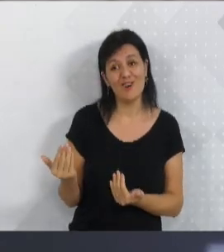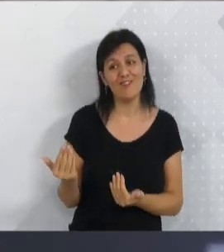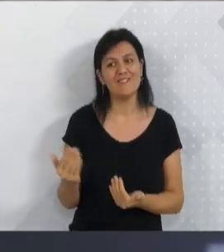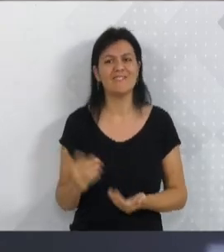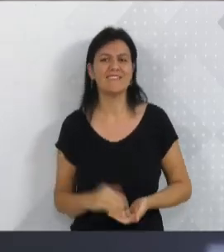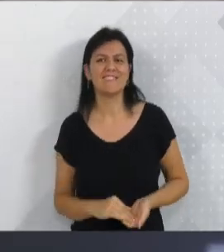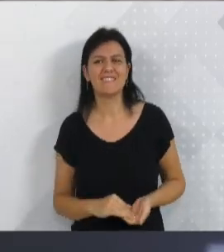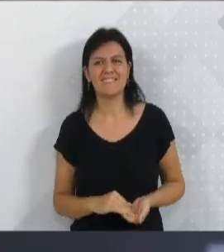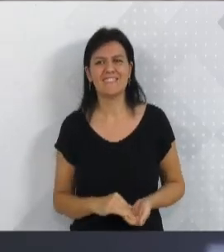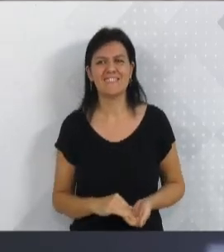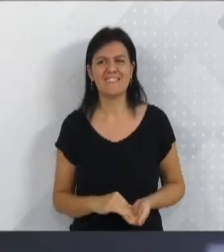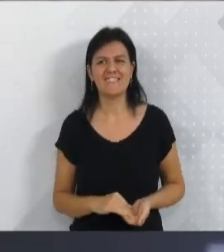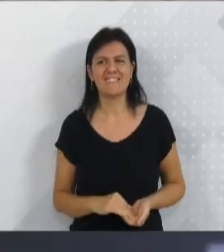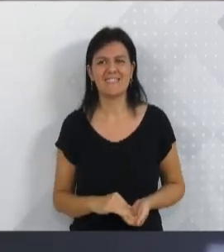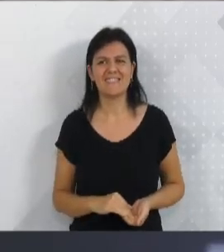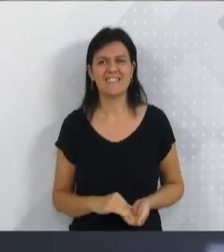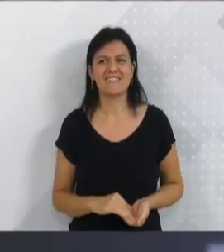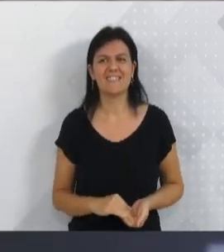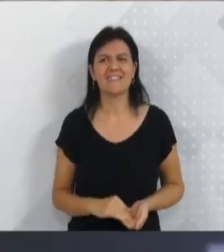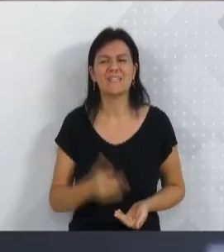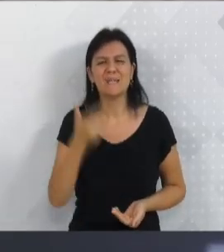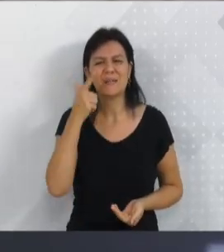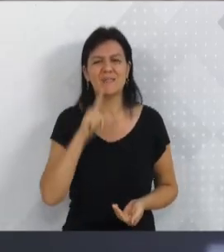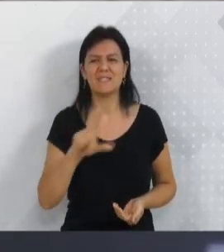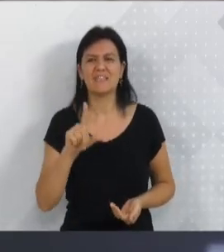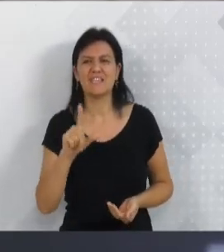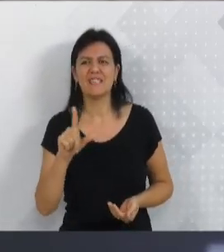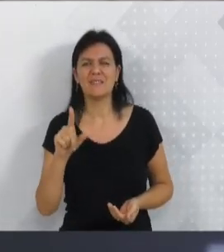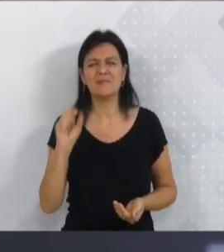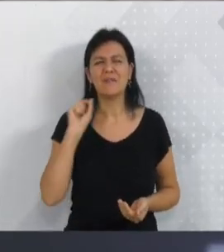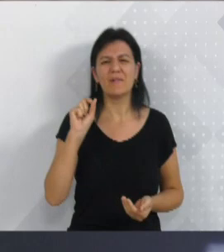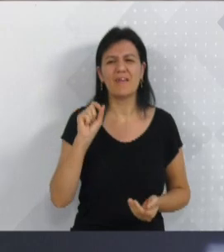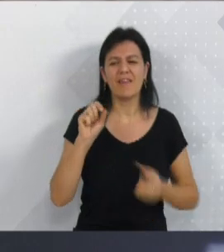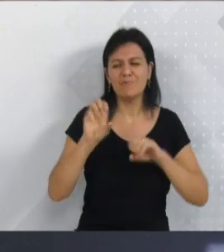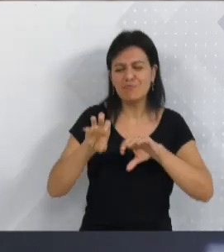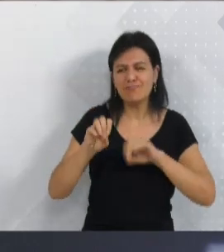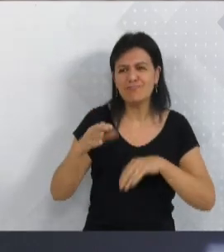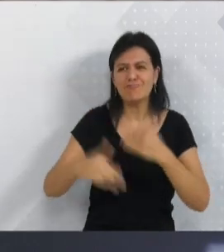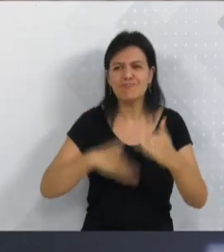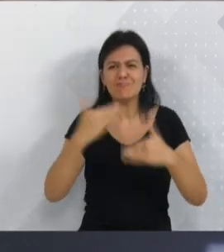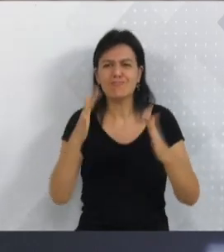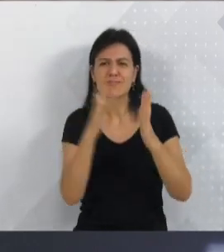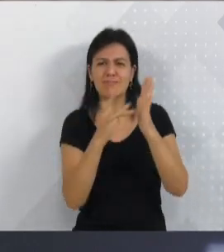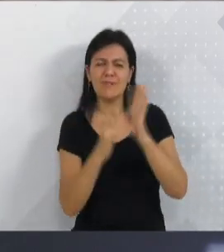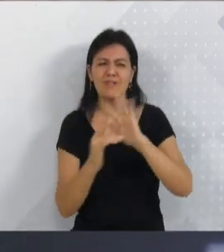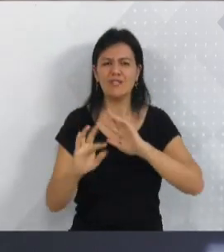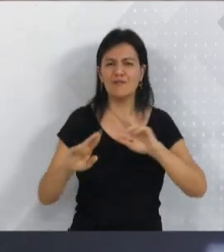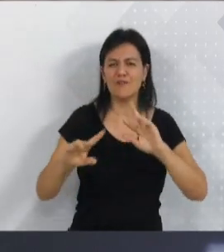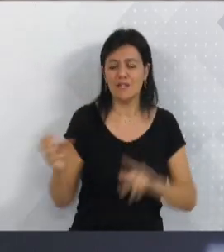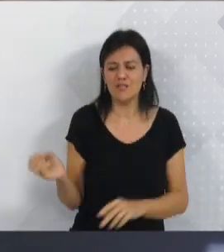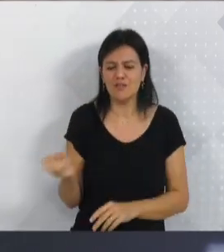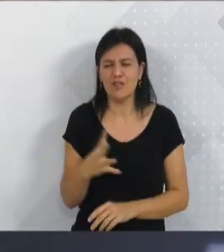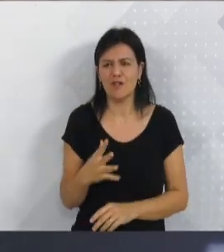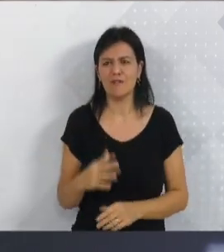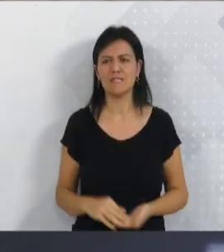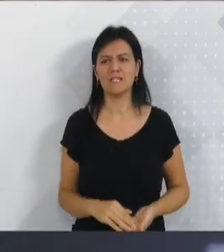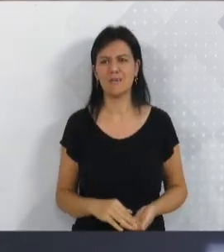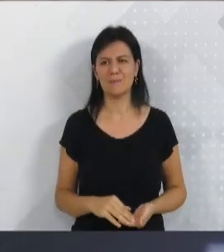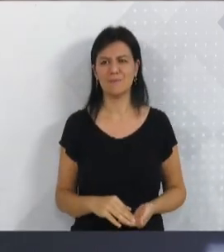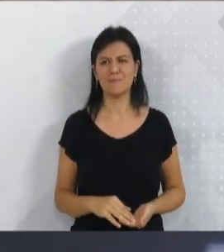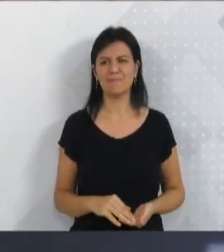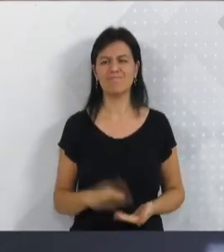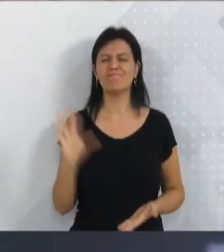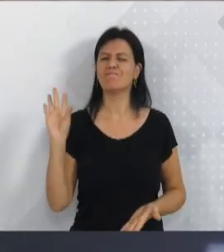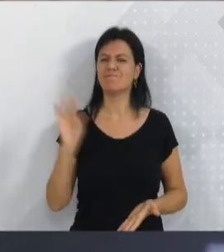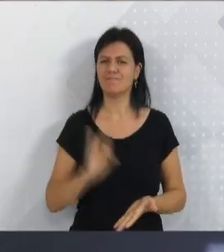pessoas mais jovens aí trazendo os conhecimentos trazendo pautas diferenciadas de inovação e realmente